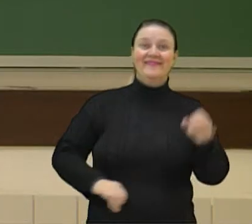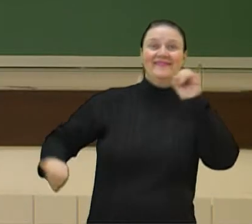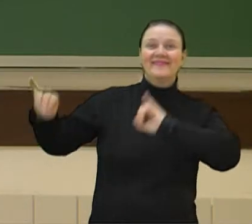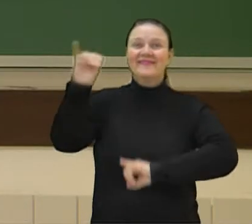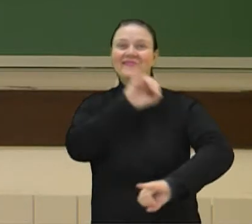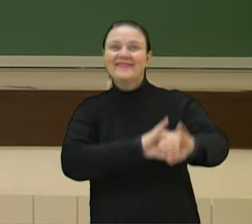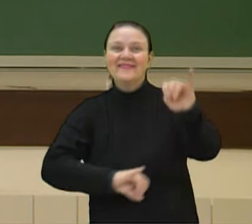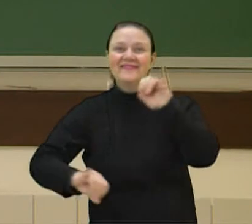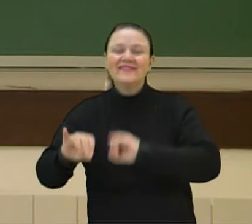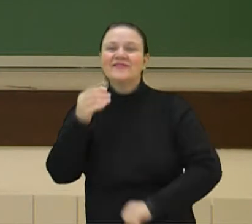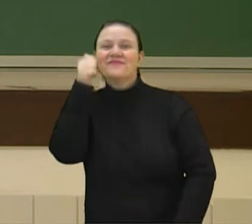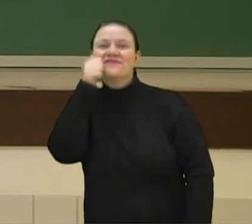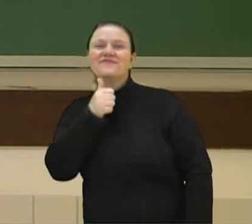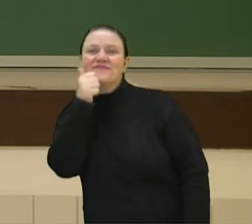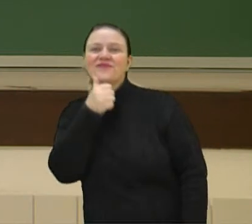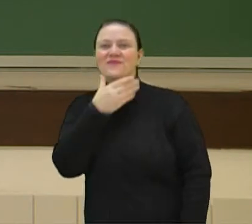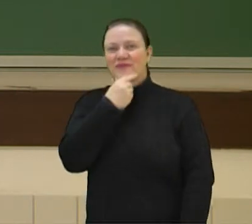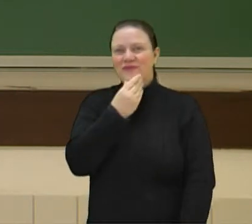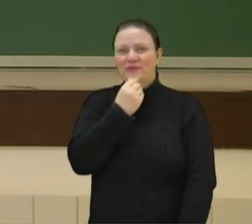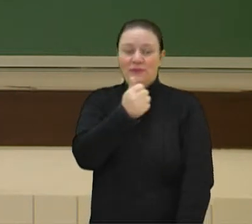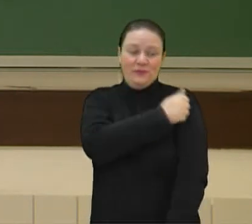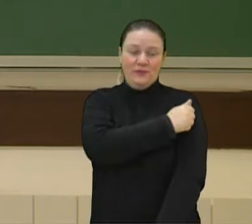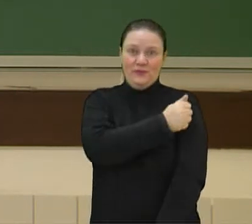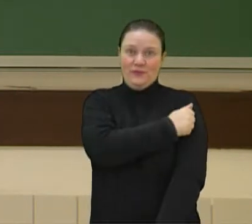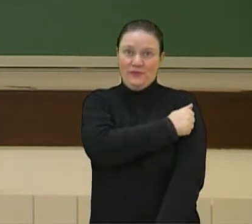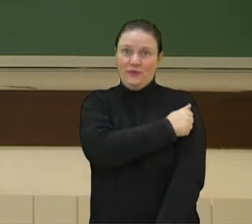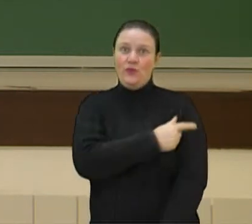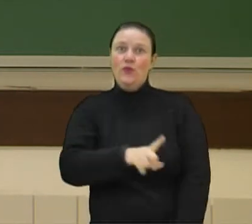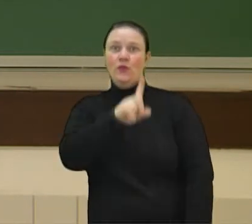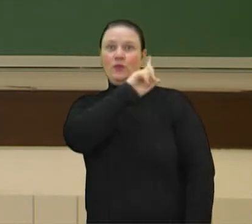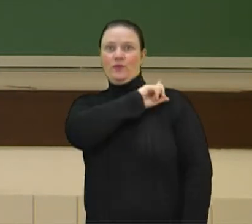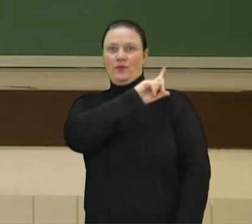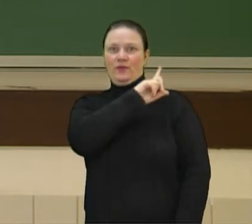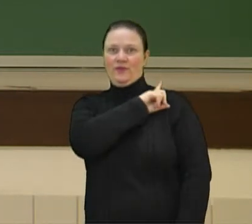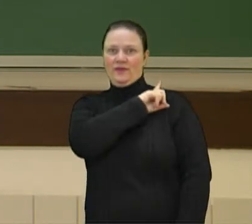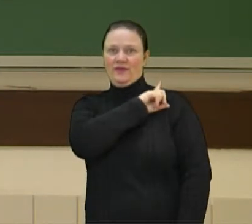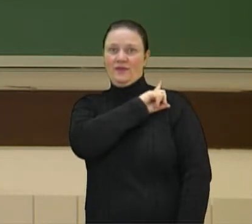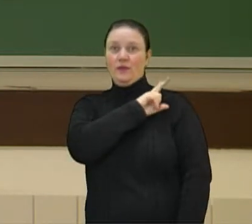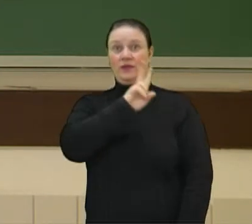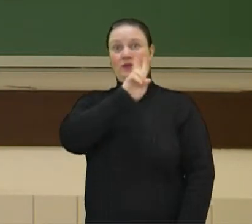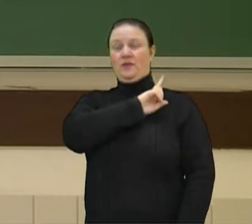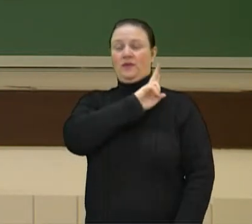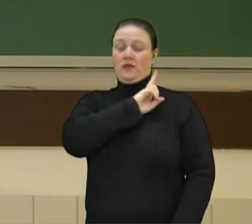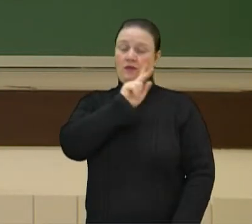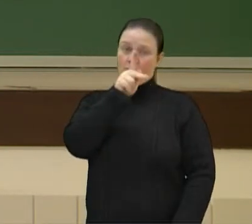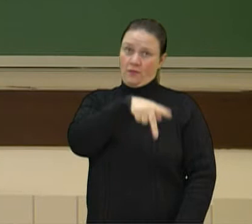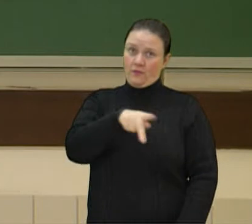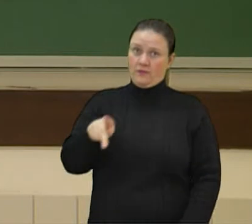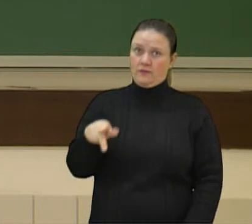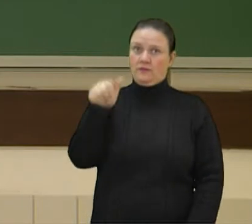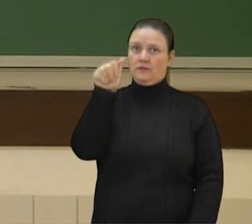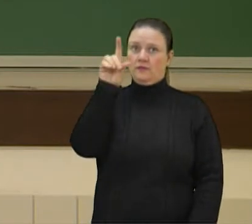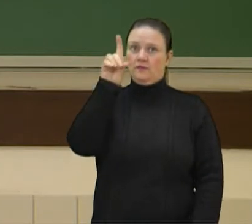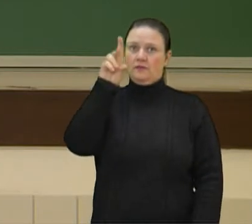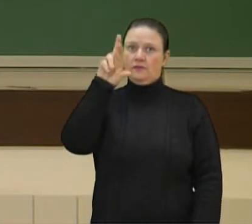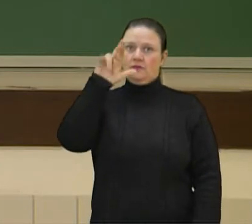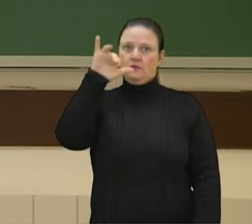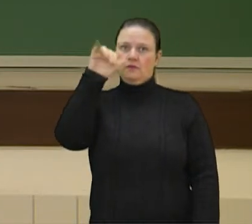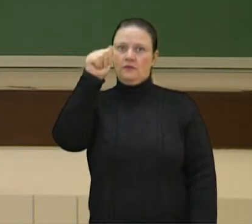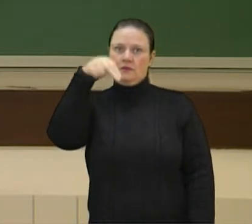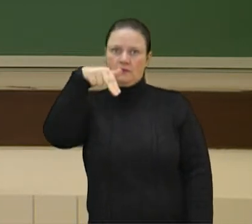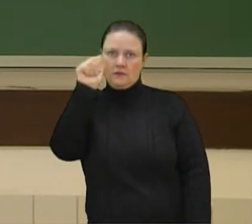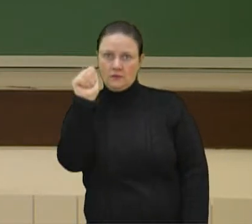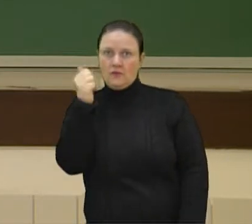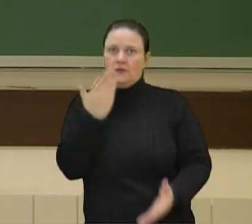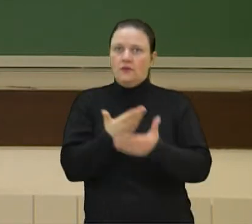Olá, chicos e chicas, estudantes da primeira série da Enseñanza Media. Eu sou a professora Adriana e vamos começar nossa aula de